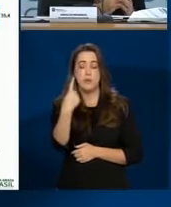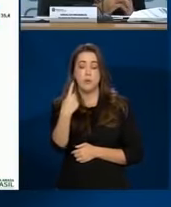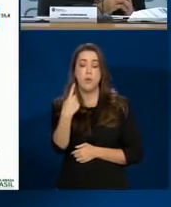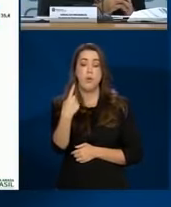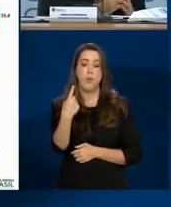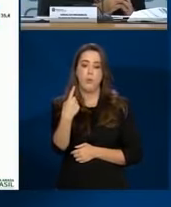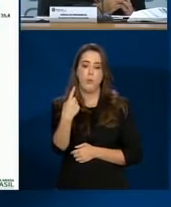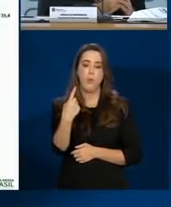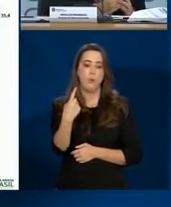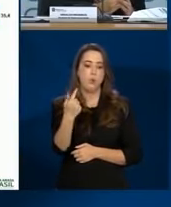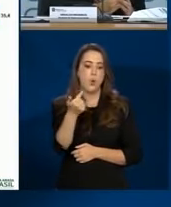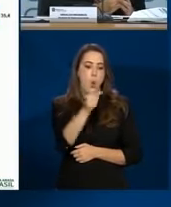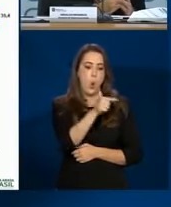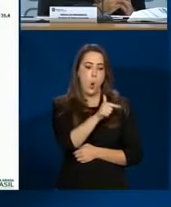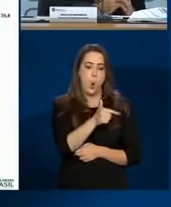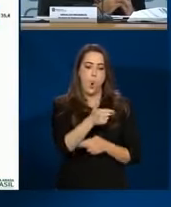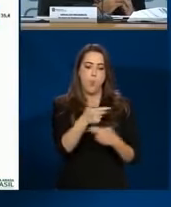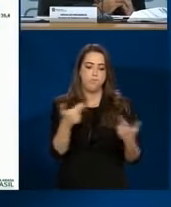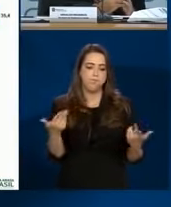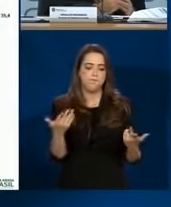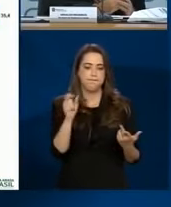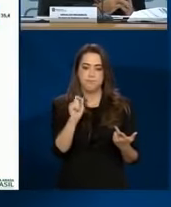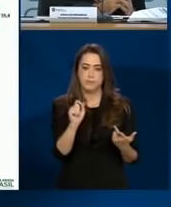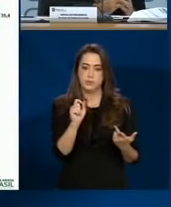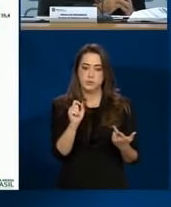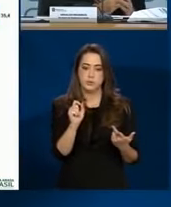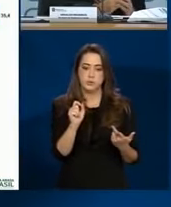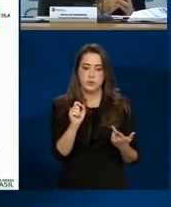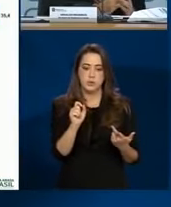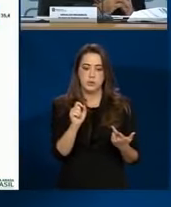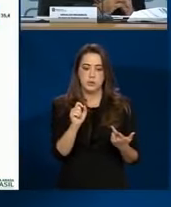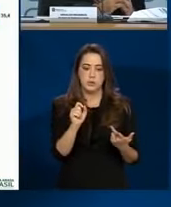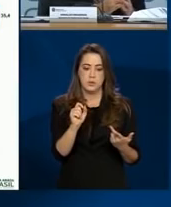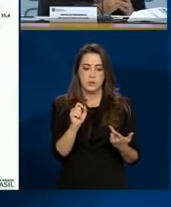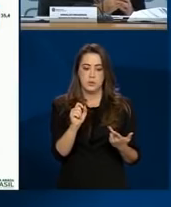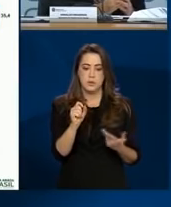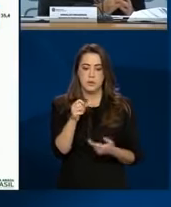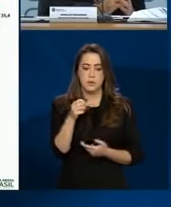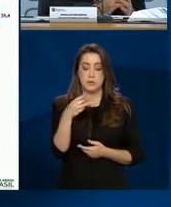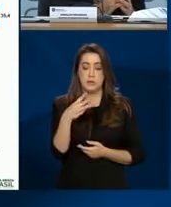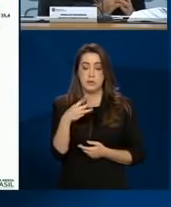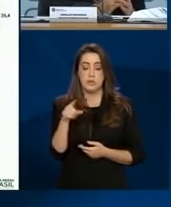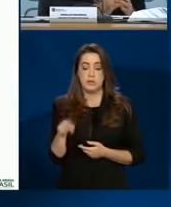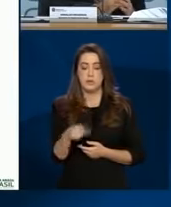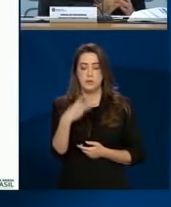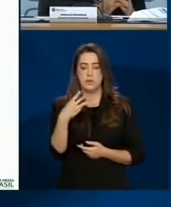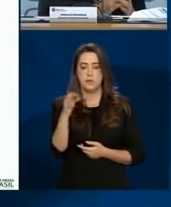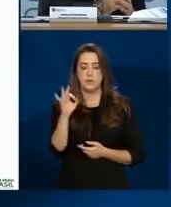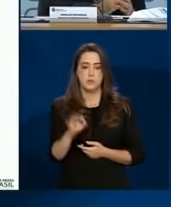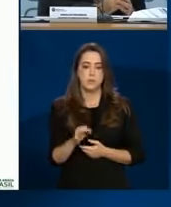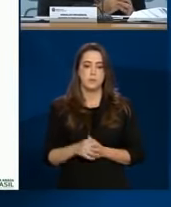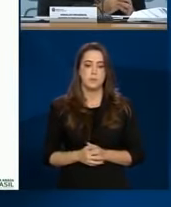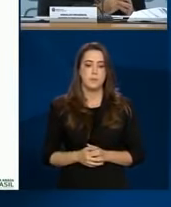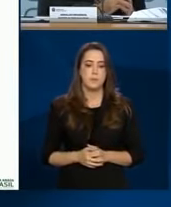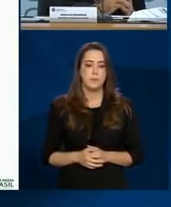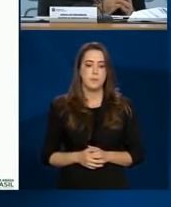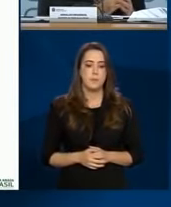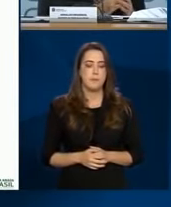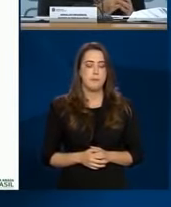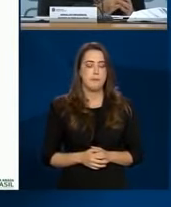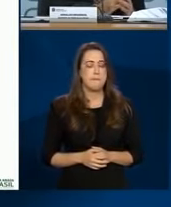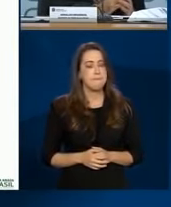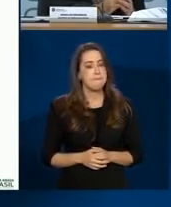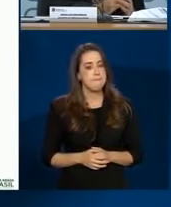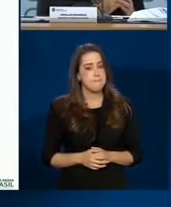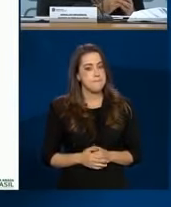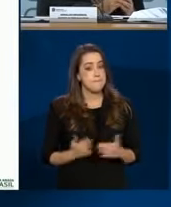ou não identificados, ou em brancos, como chamamos, de 30,3%. Próximo. Quando a gente